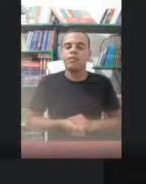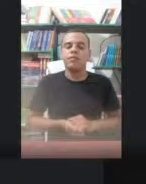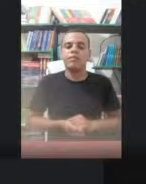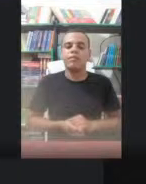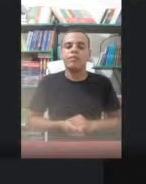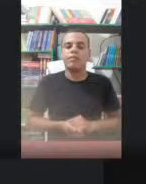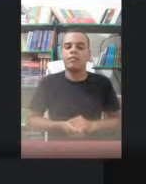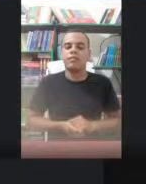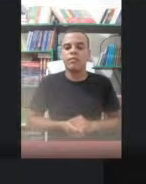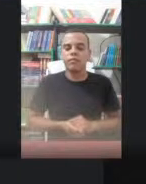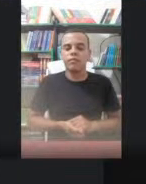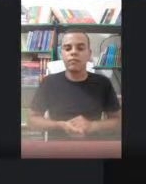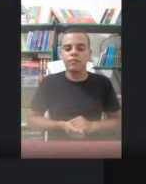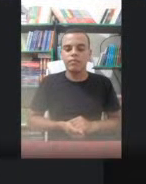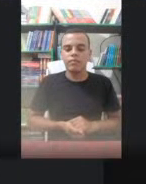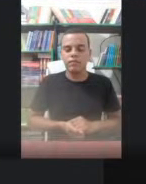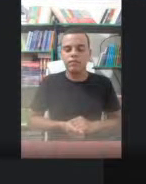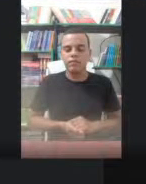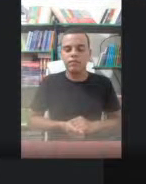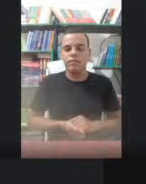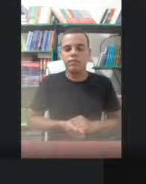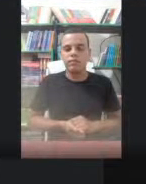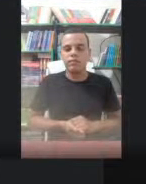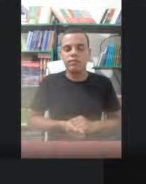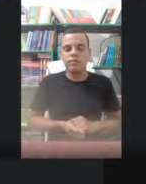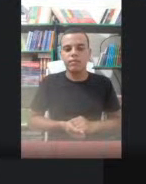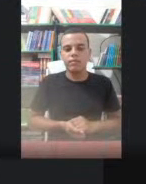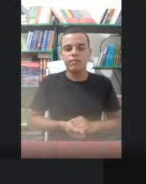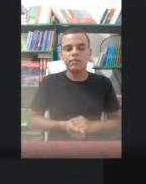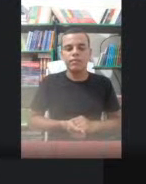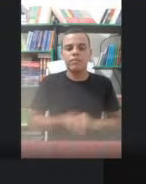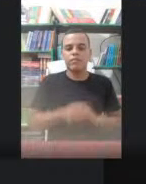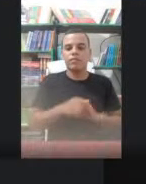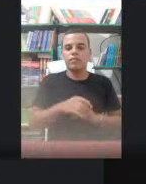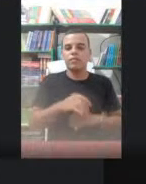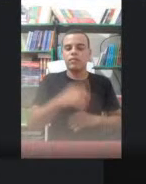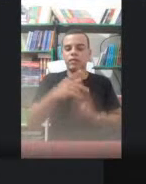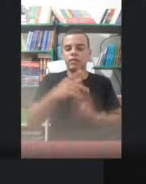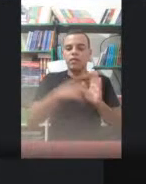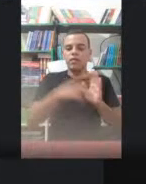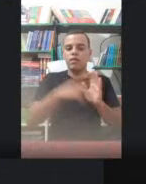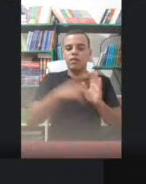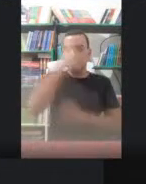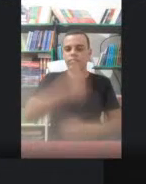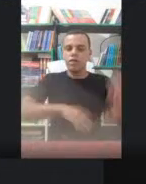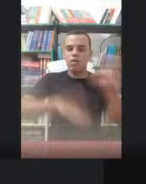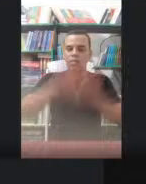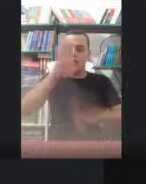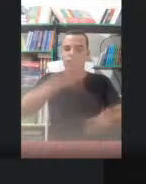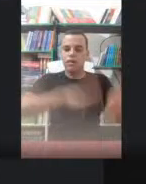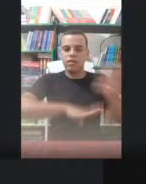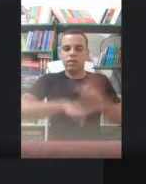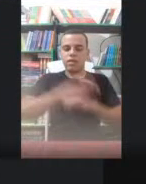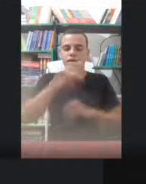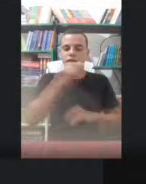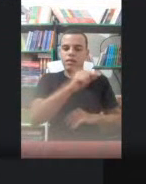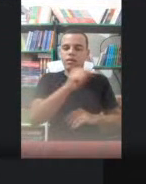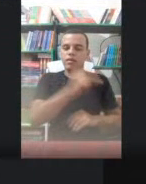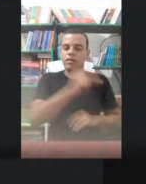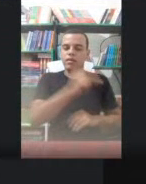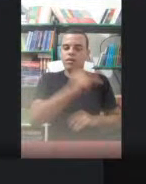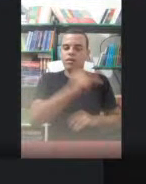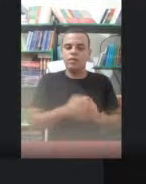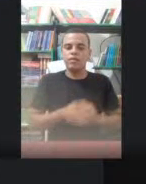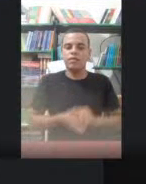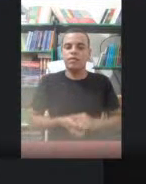sociedade, né, se não se reconhece enquanto sujeito do autocuidado, ele não produz, né, não produz o